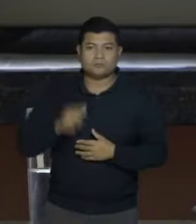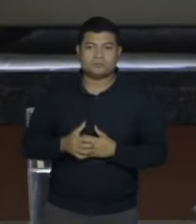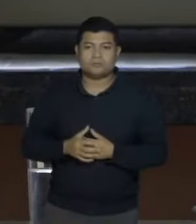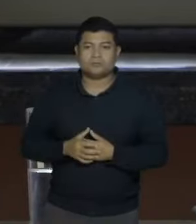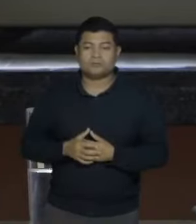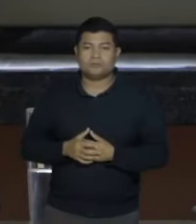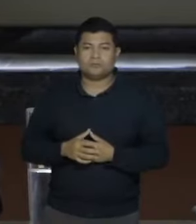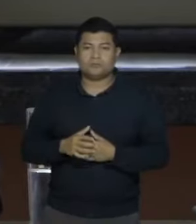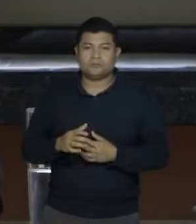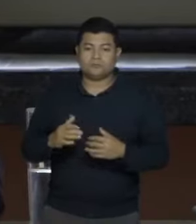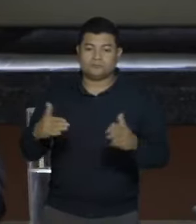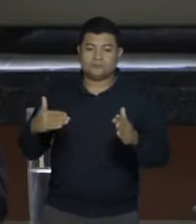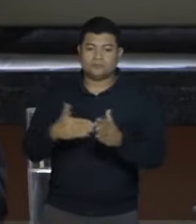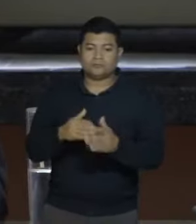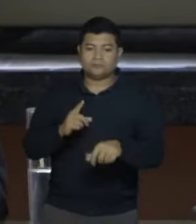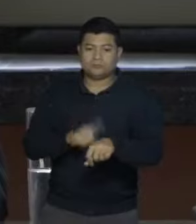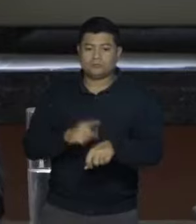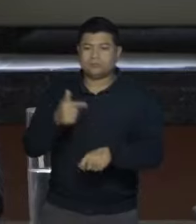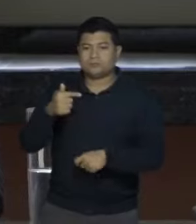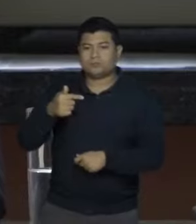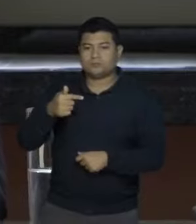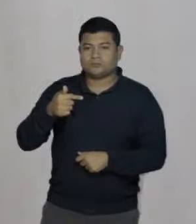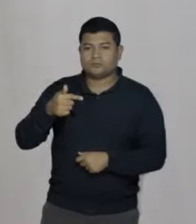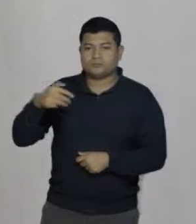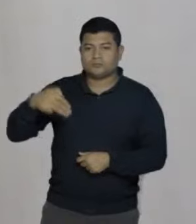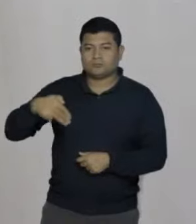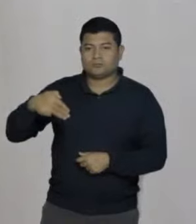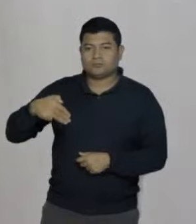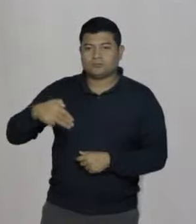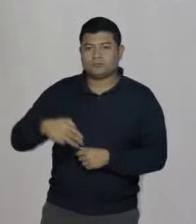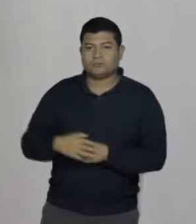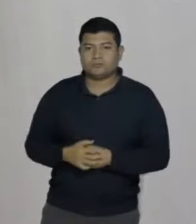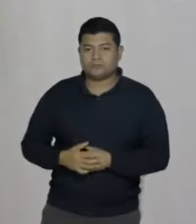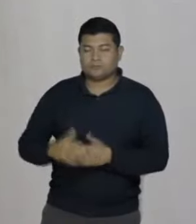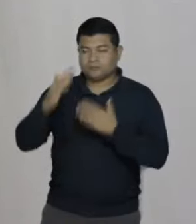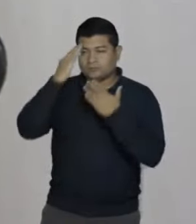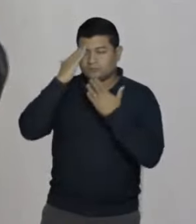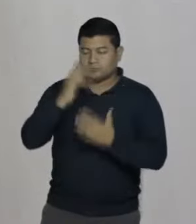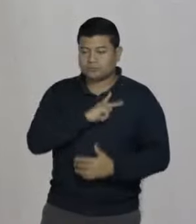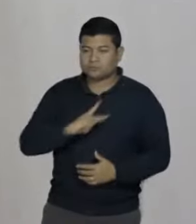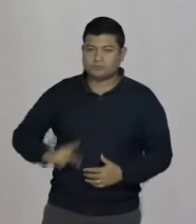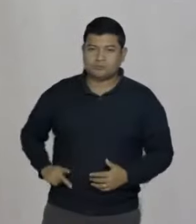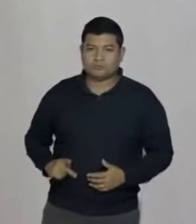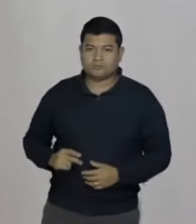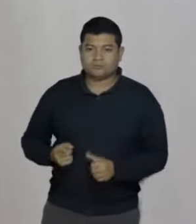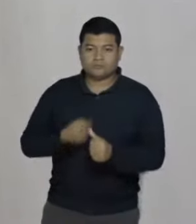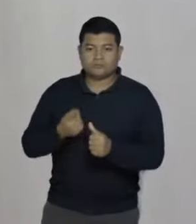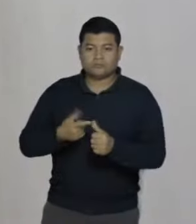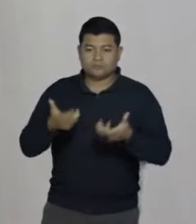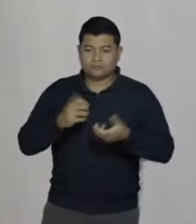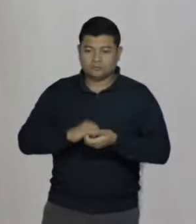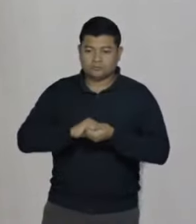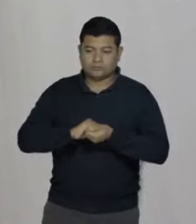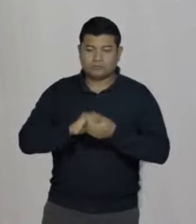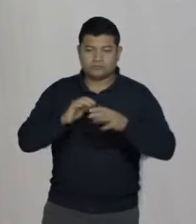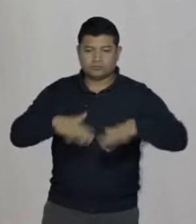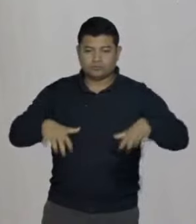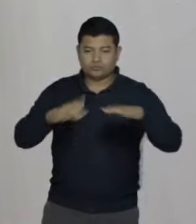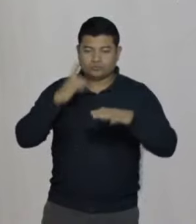excelência tem o tempo de até 7 minutos obrigado senhor presidente quero inicialmente cumprimentar todos os deputados que ainda